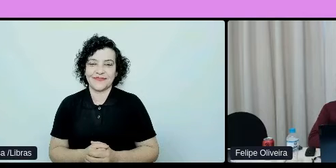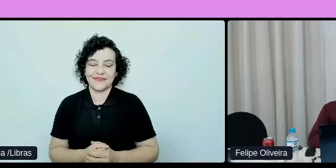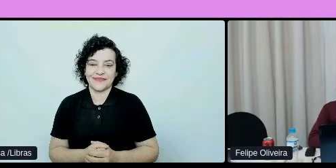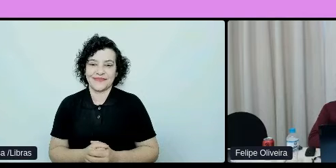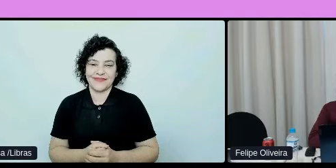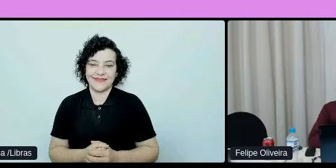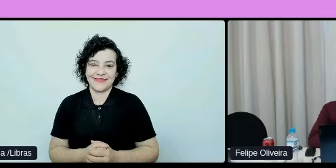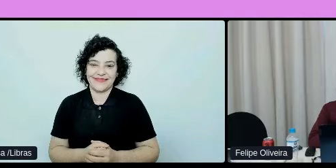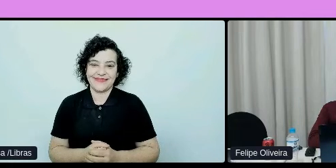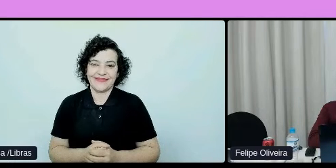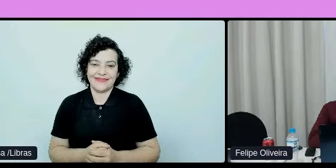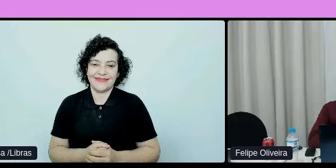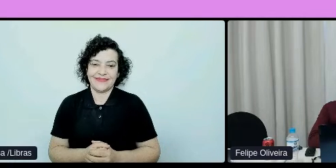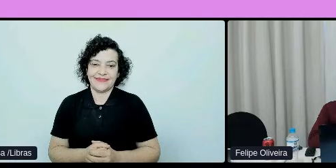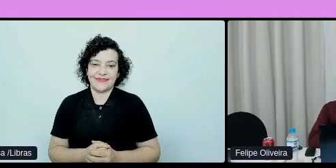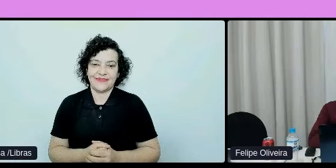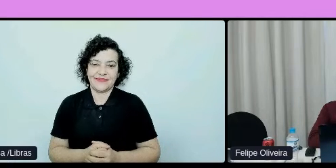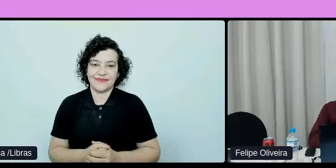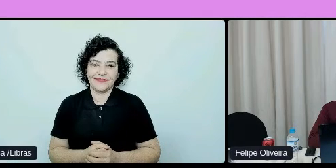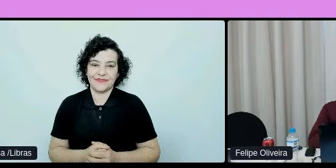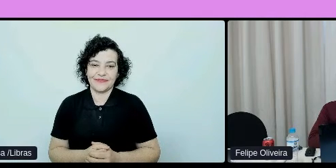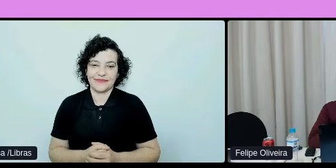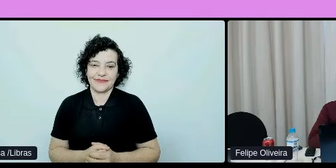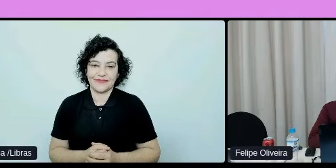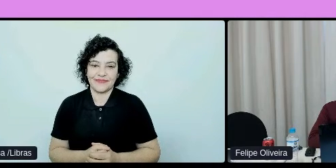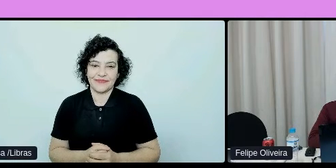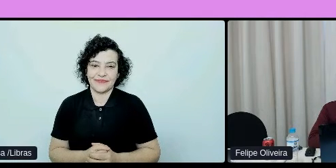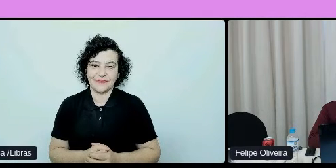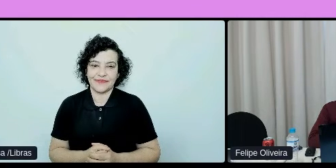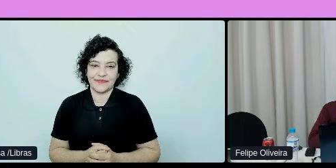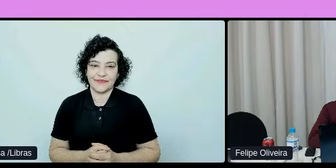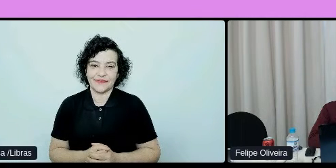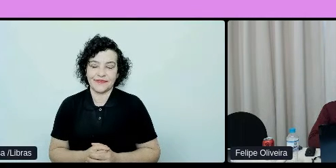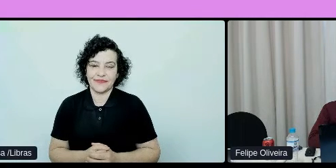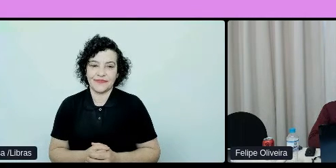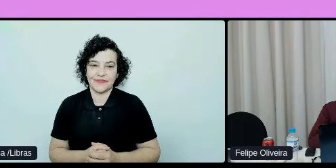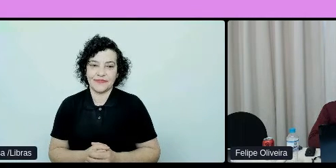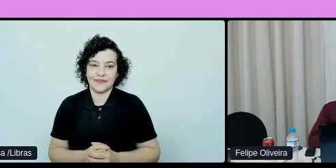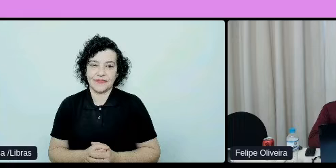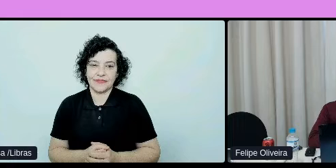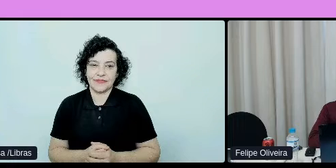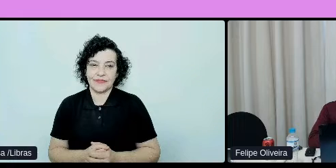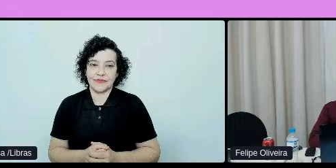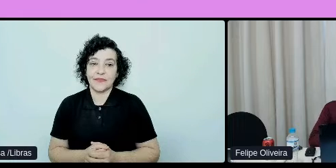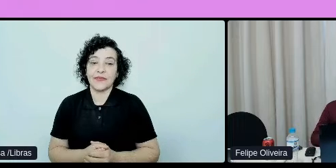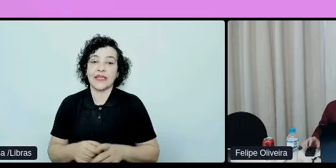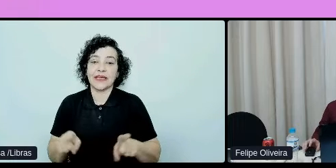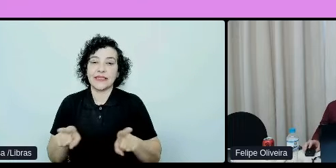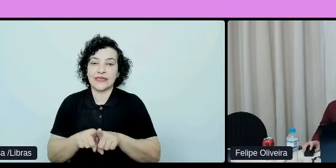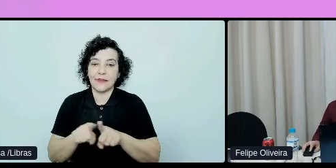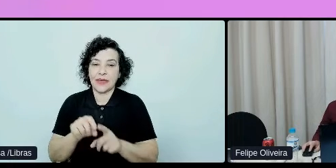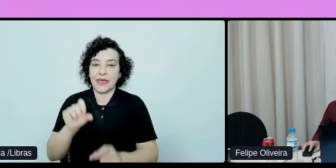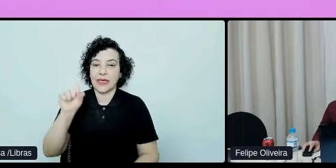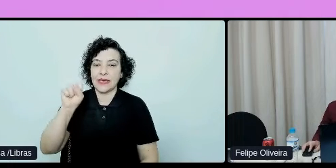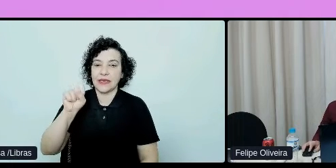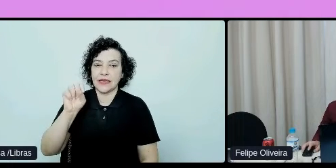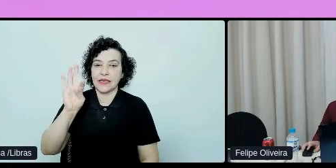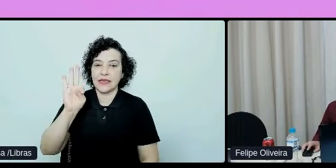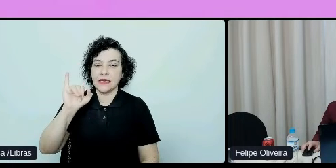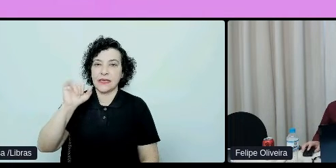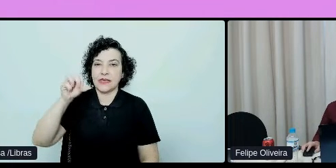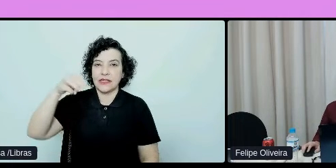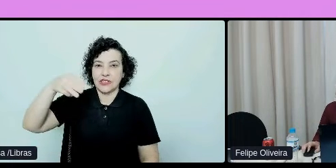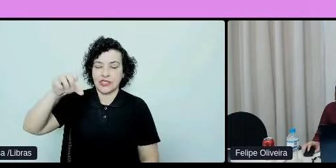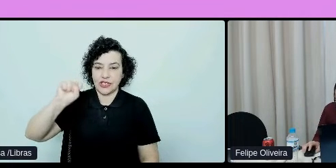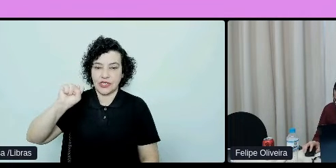Tá. Deixa eu ver aqui. Os STEAMs. Os STEAMs são esses movimentos que a gente usa